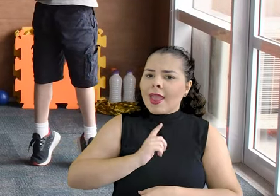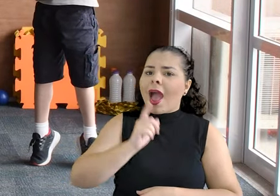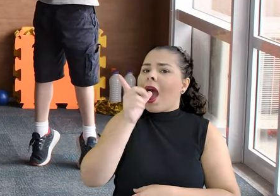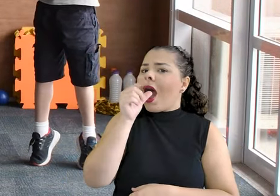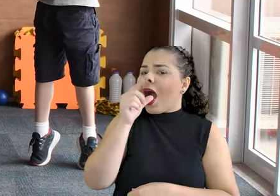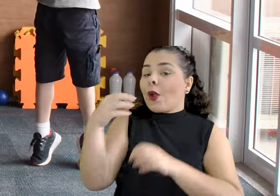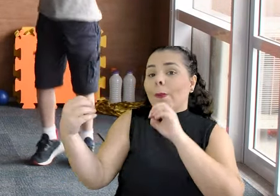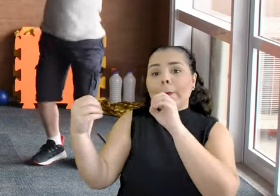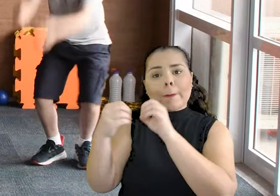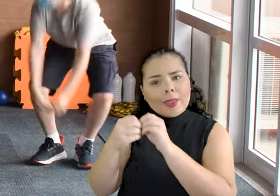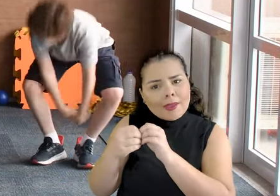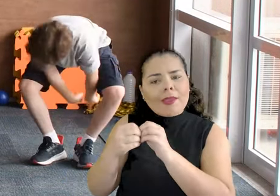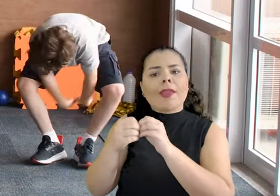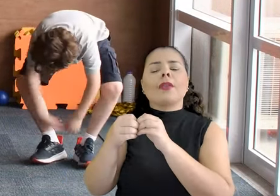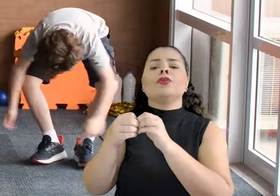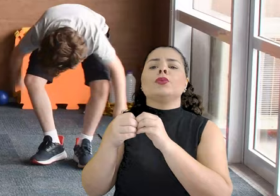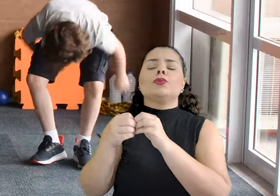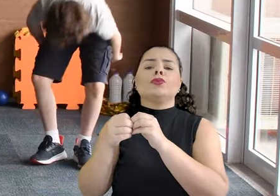cima, aí...